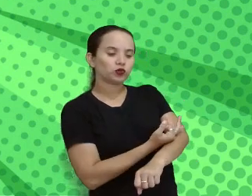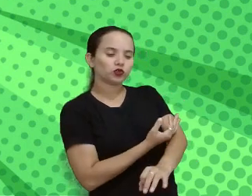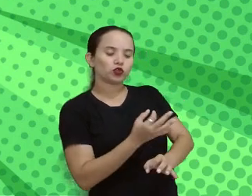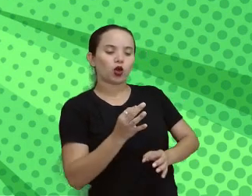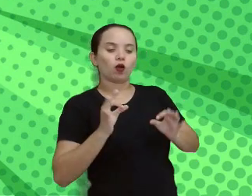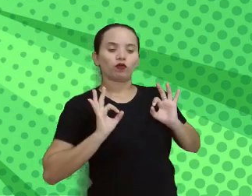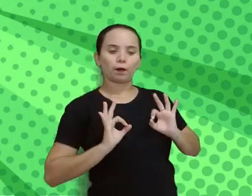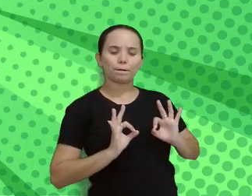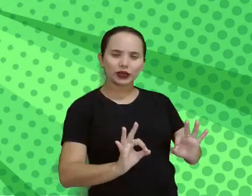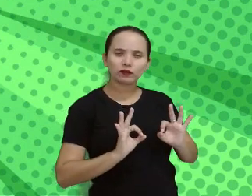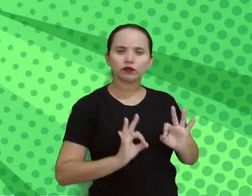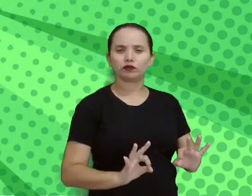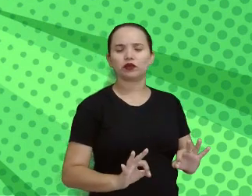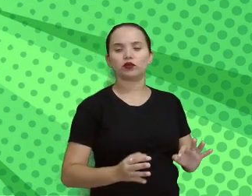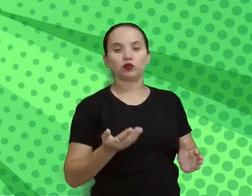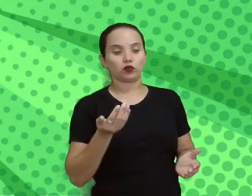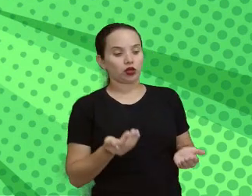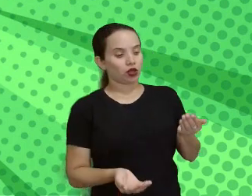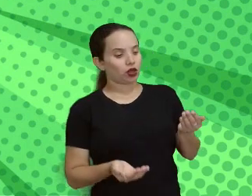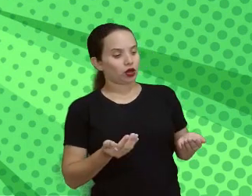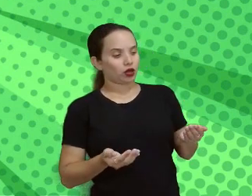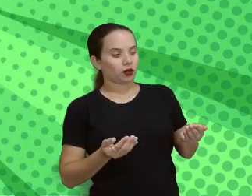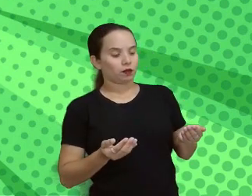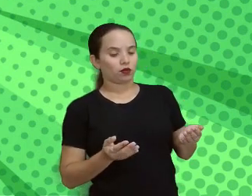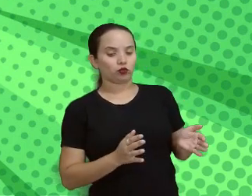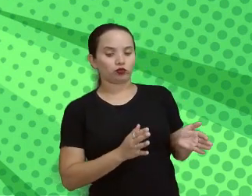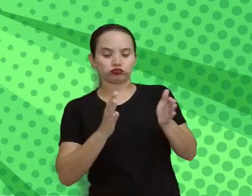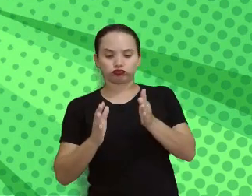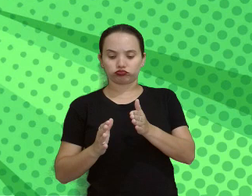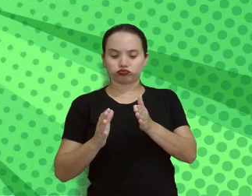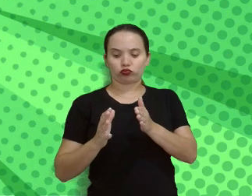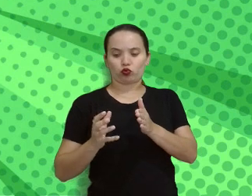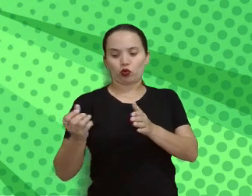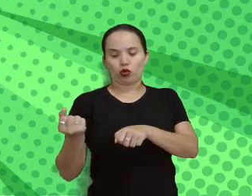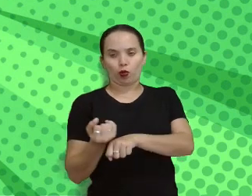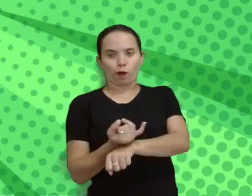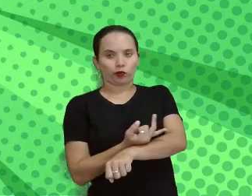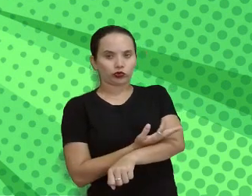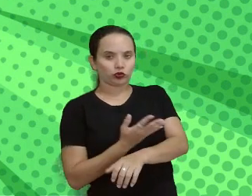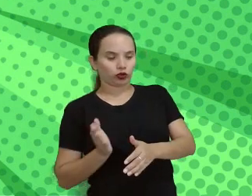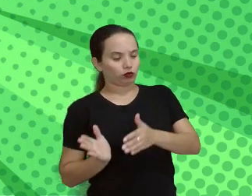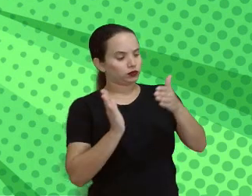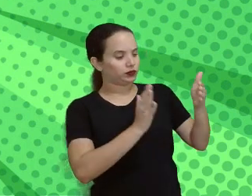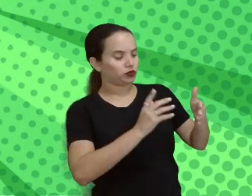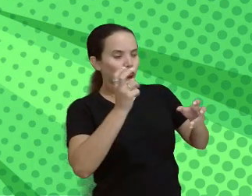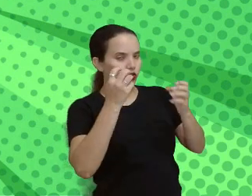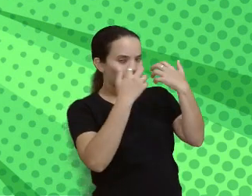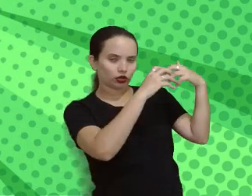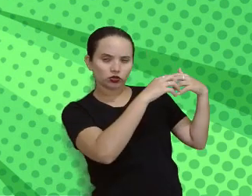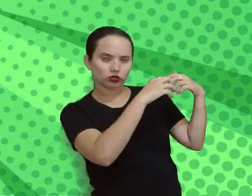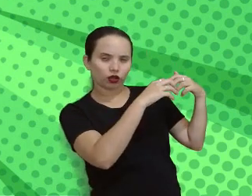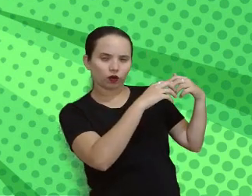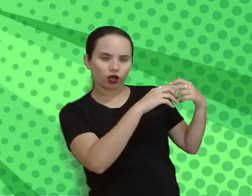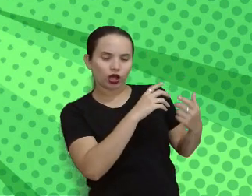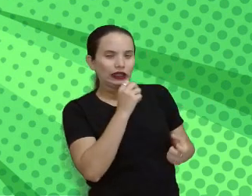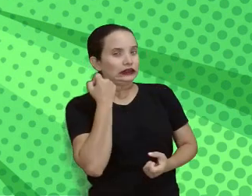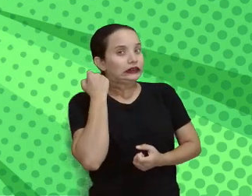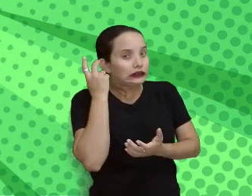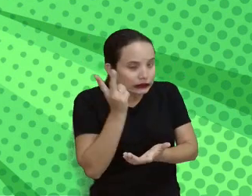lado racional e emocional. Nem sempre isso é possível, né, gente? Porque nós não somos máquinas. Mas aí a gente vai o